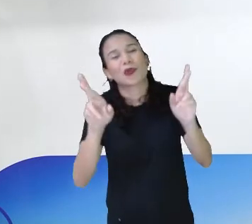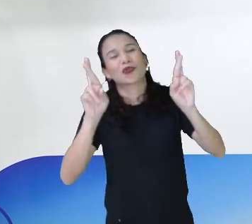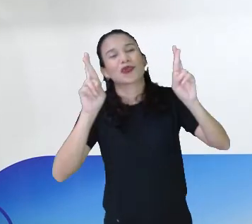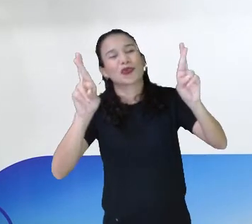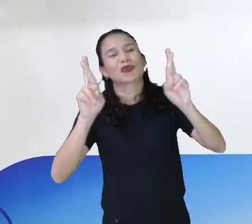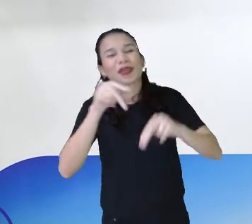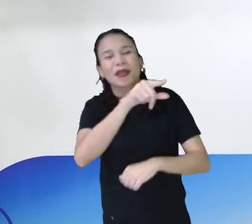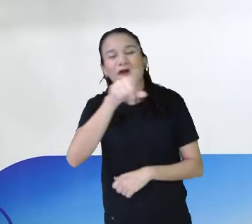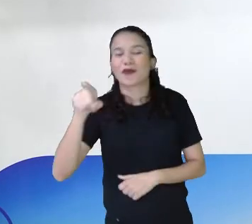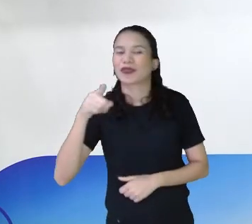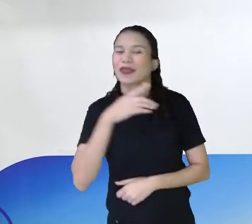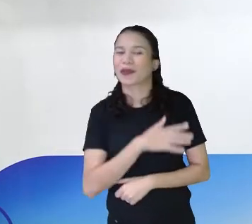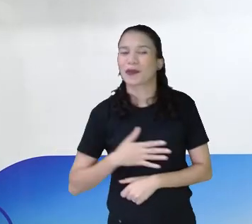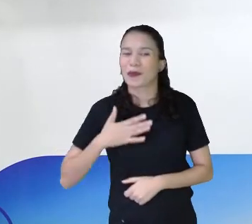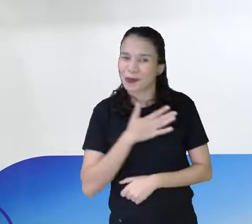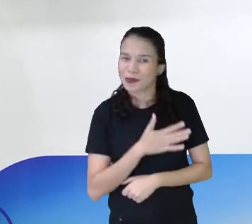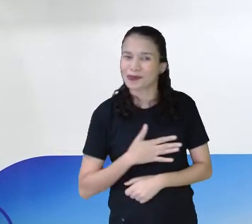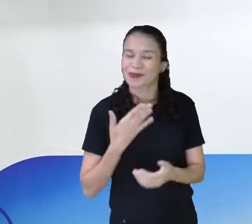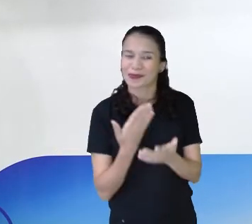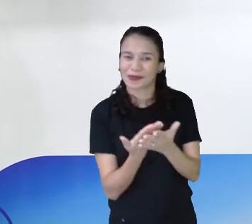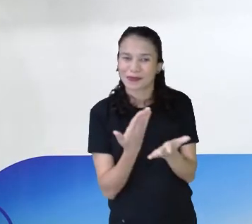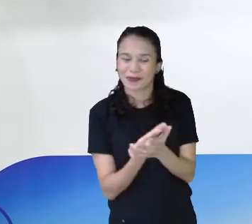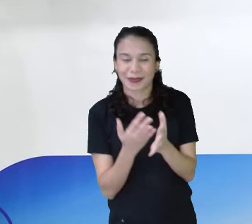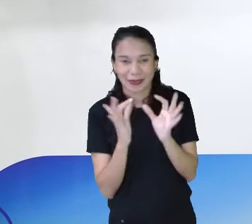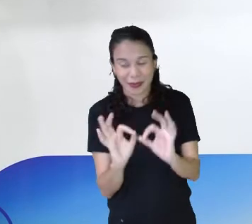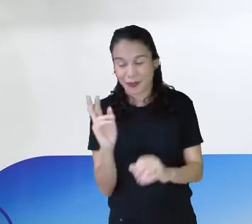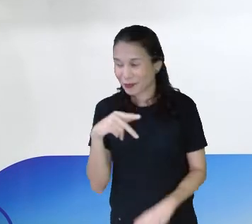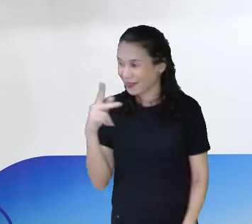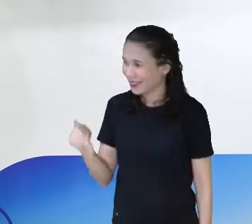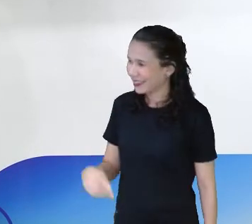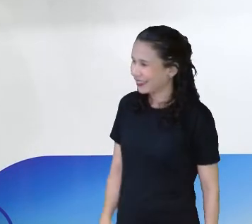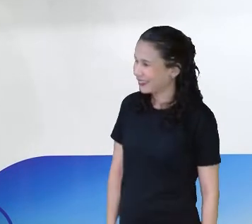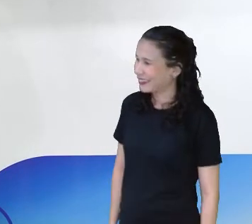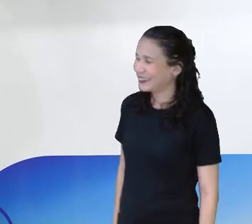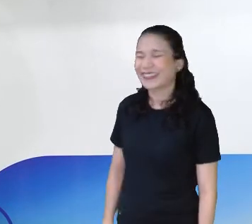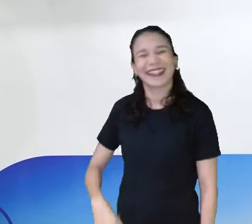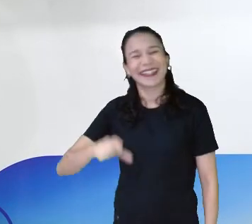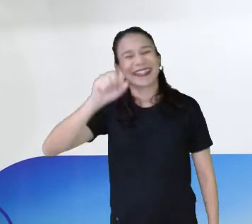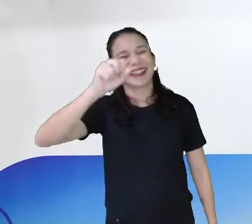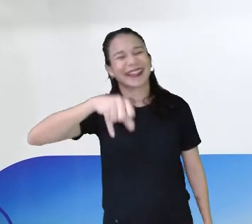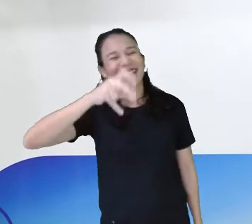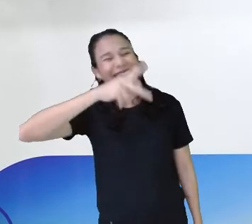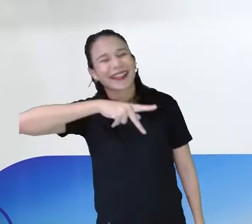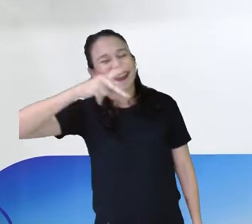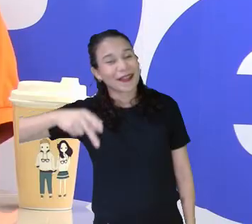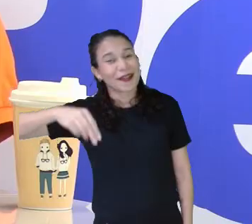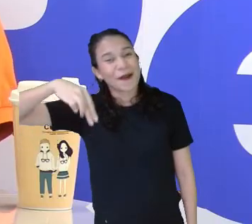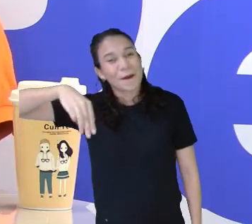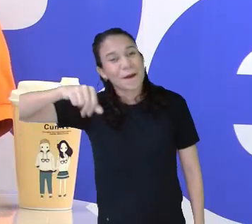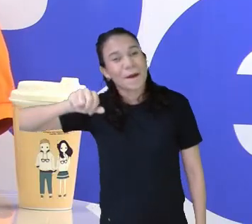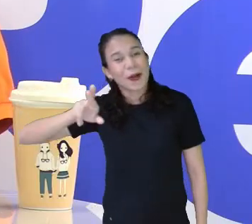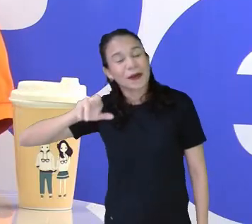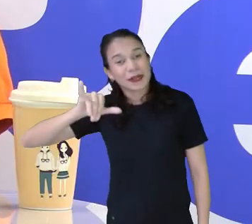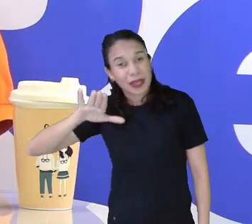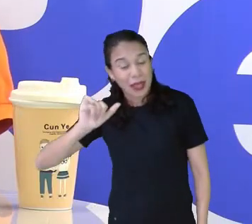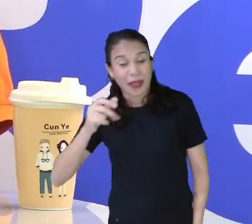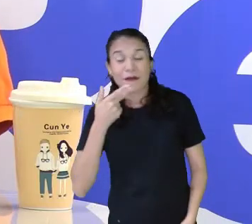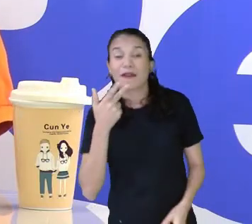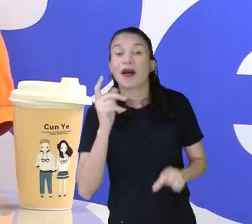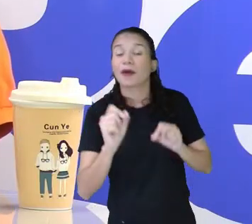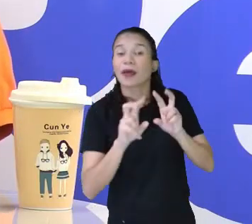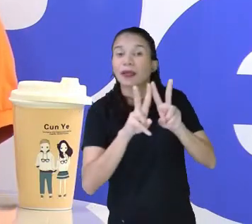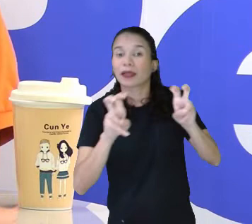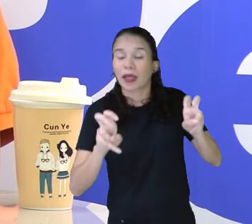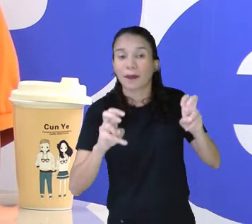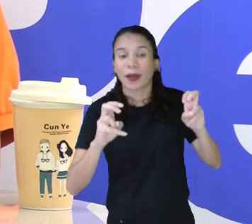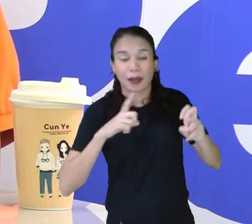que vocês tenham gostado da aula, não é, professora? Pois é, professora Mauricéia. E falando em Casa da Cultura, né,